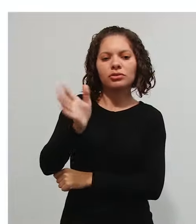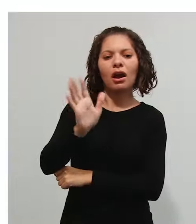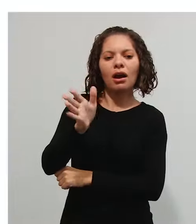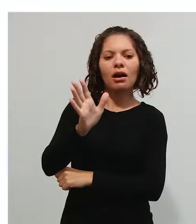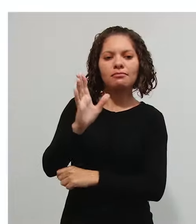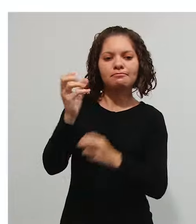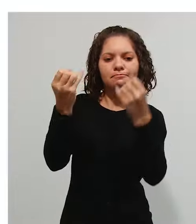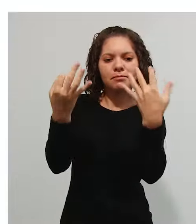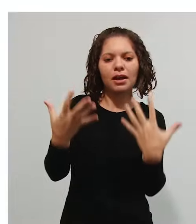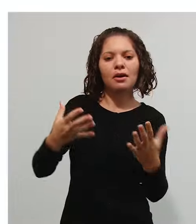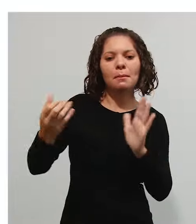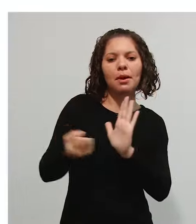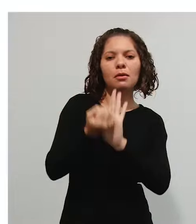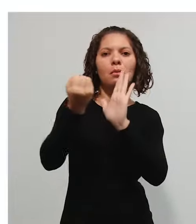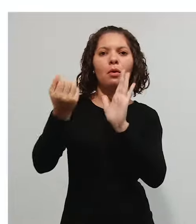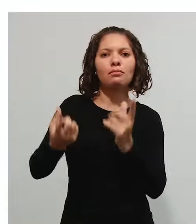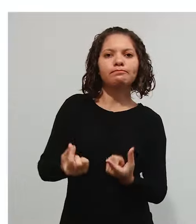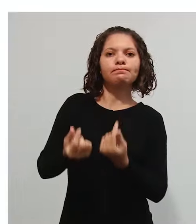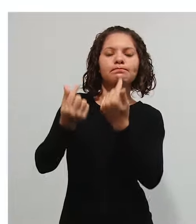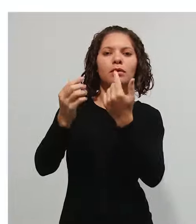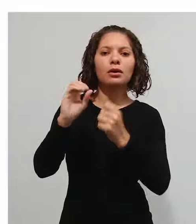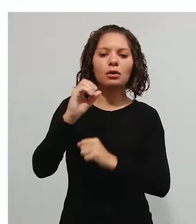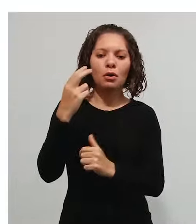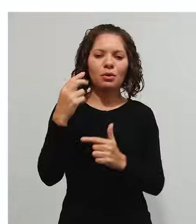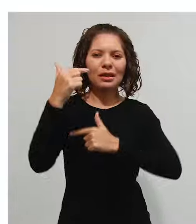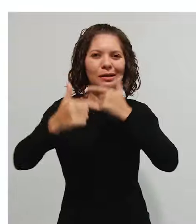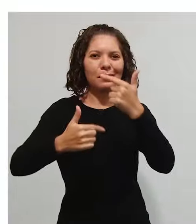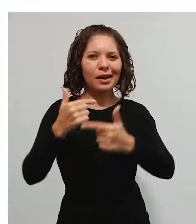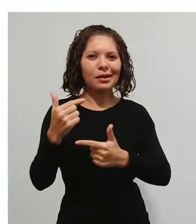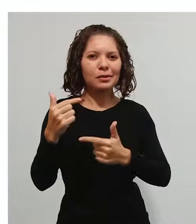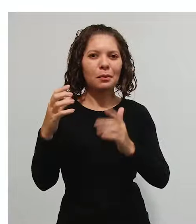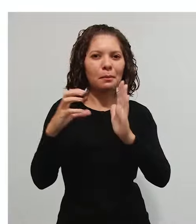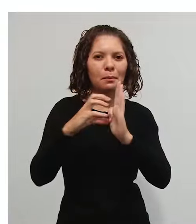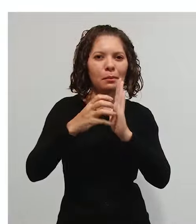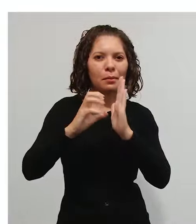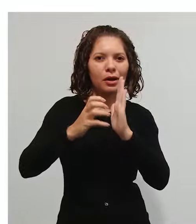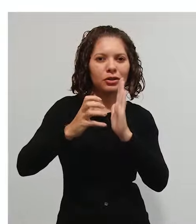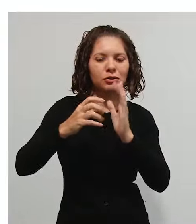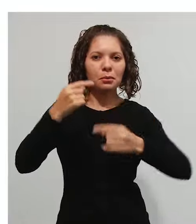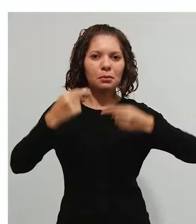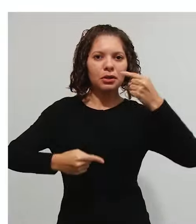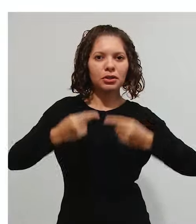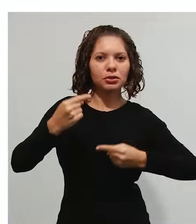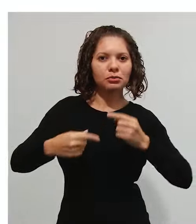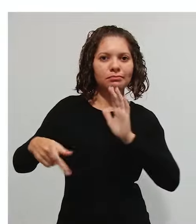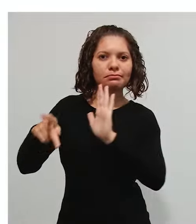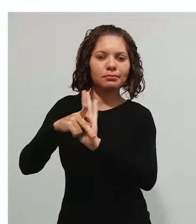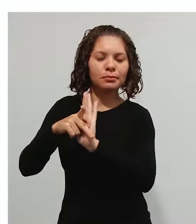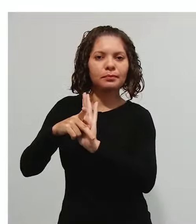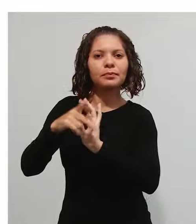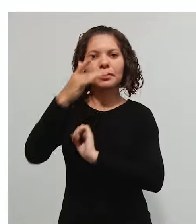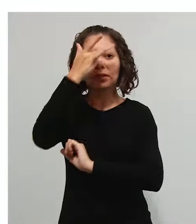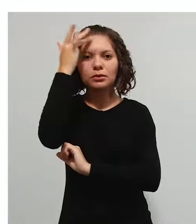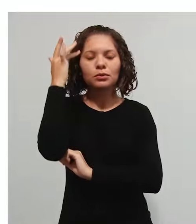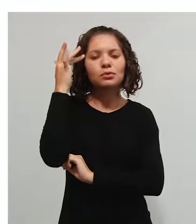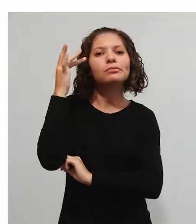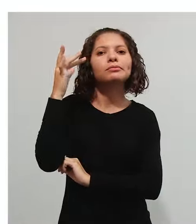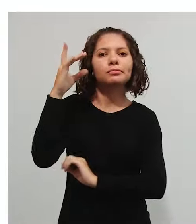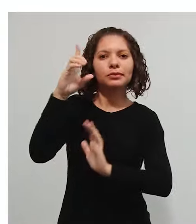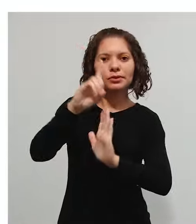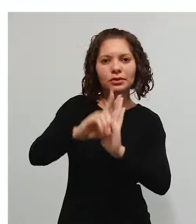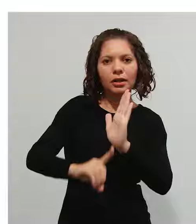patrimônio renda ou serviço dos partidos políticos Lembrando que eles são pessoas jurídicas de direito privado tá Inclusive a